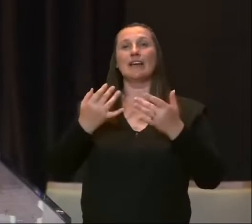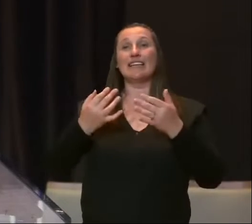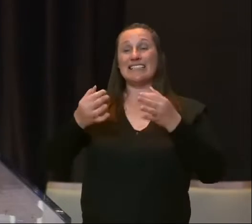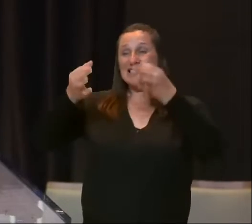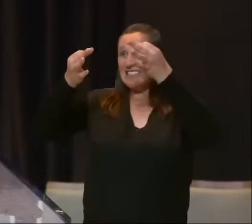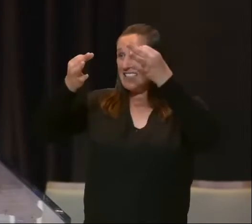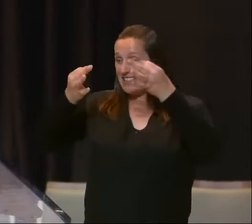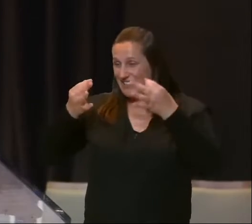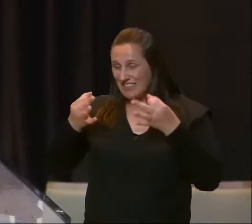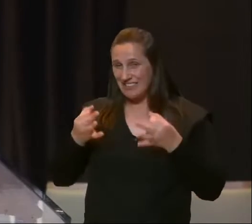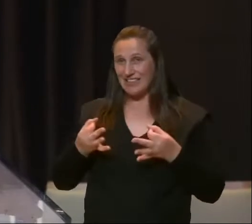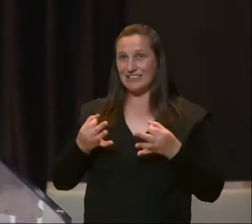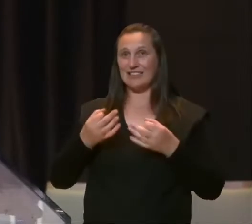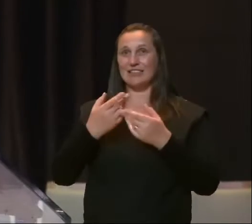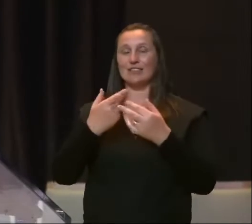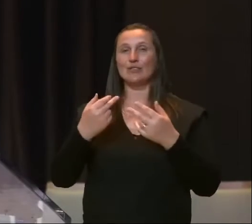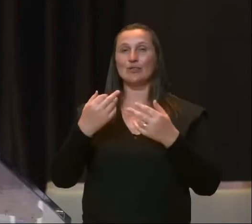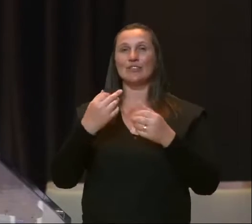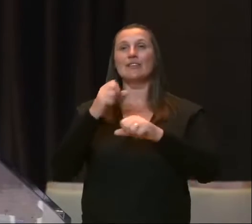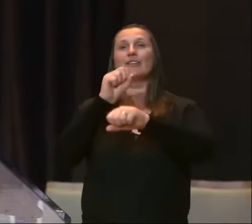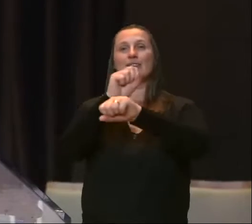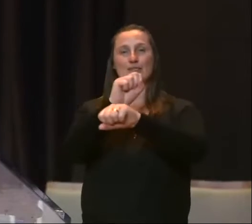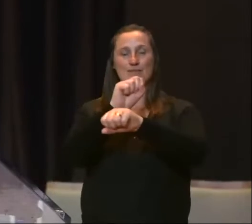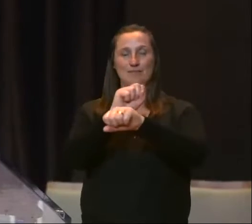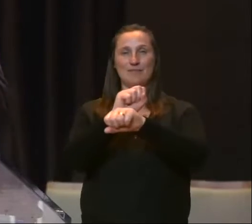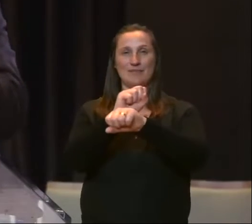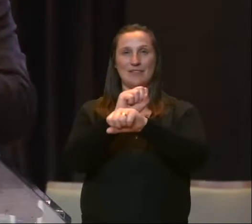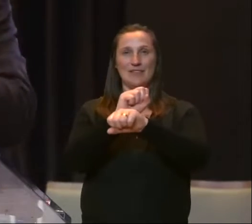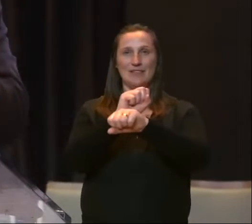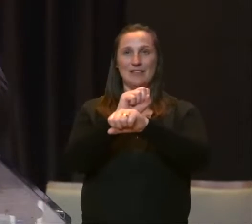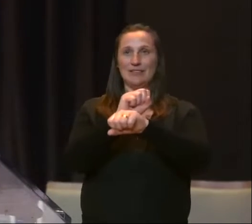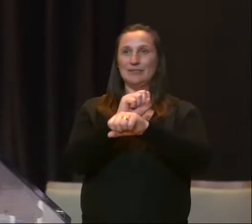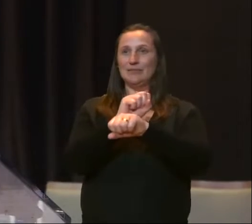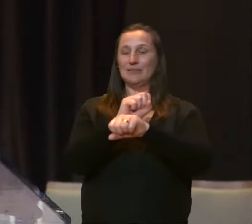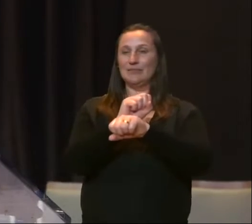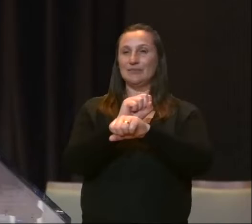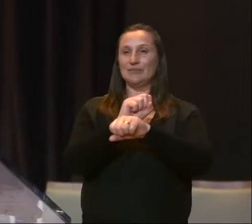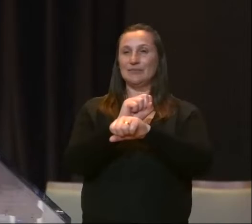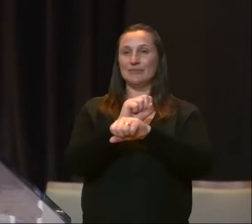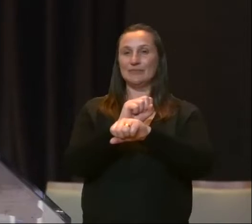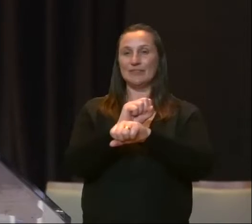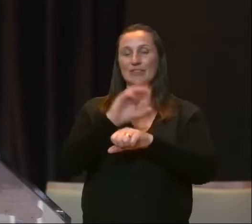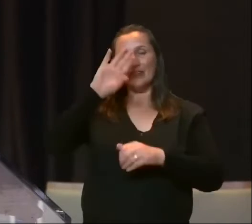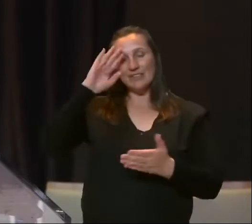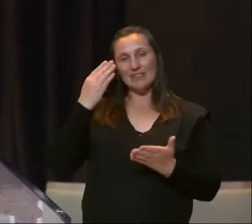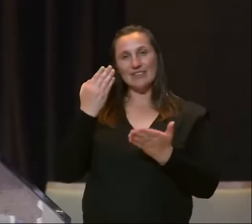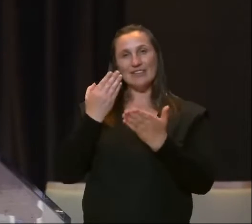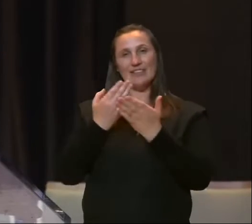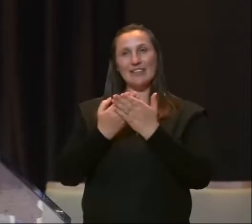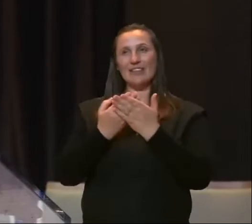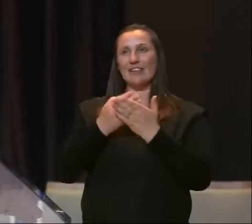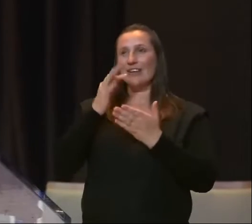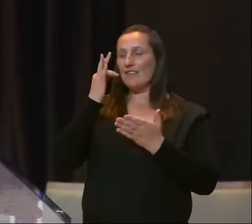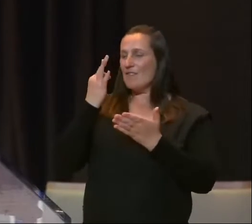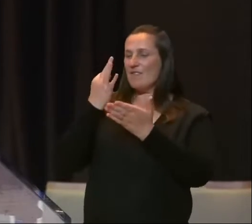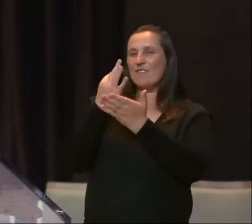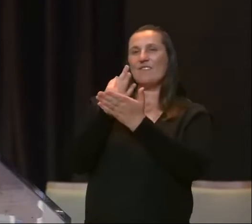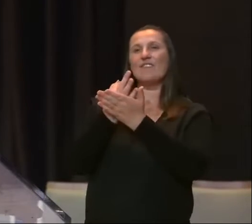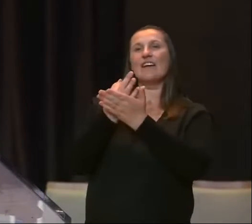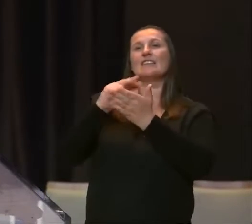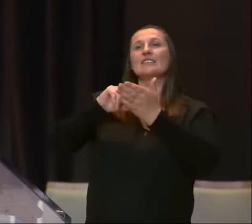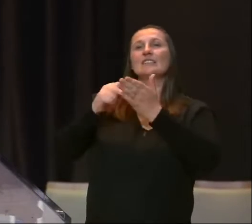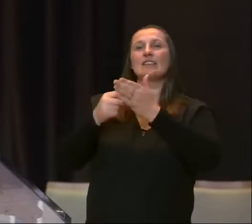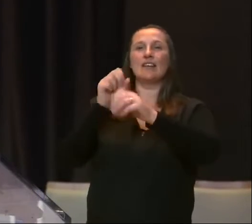que se espera. Sabe, eu creio que nesse tempo a fé envolve